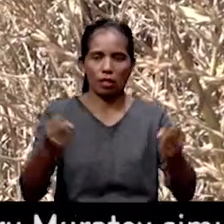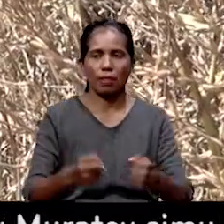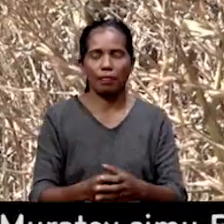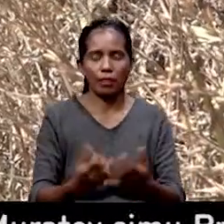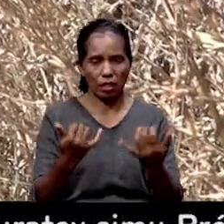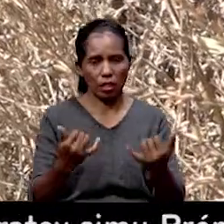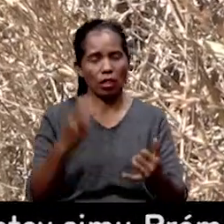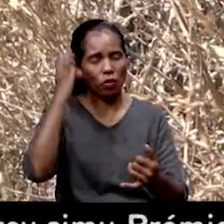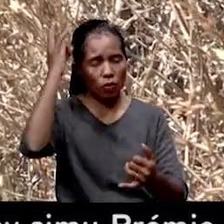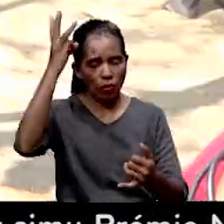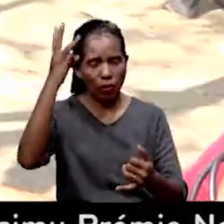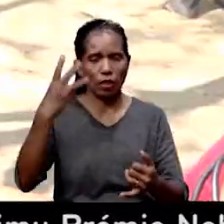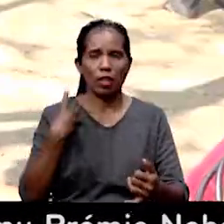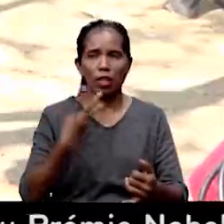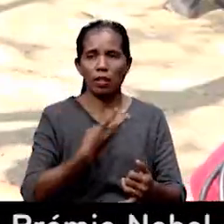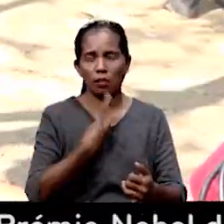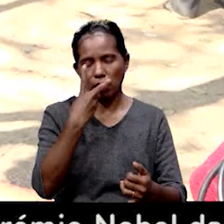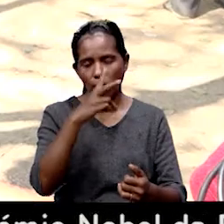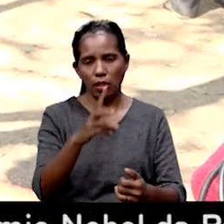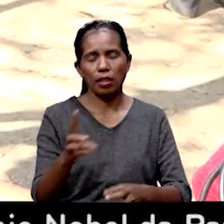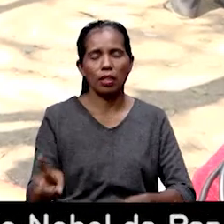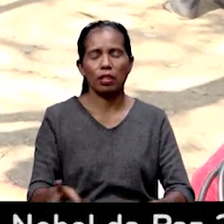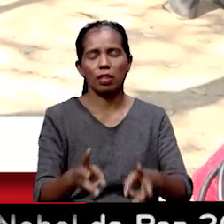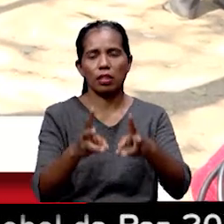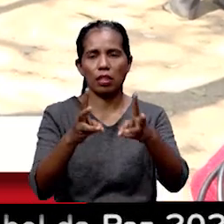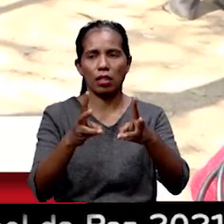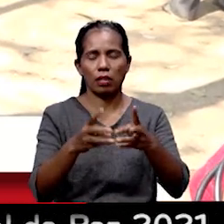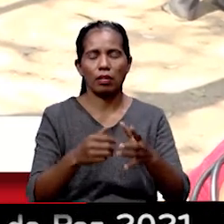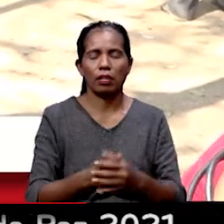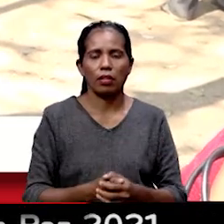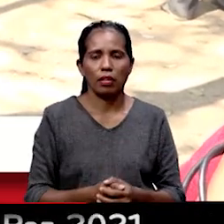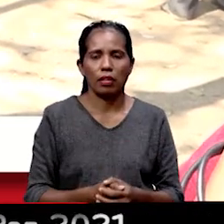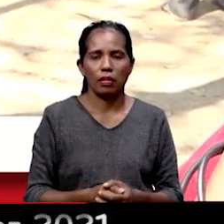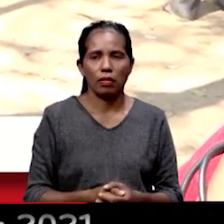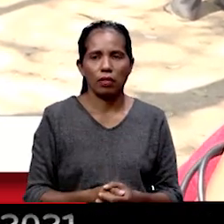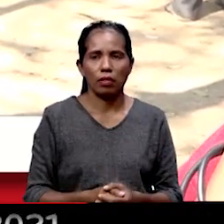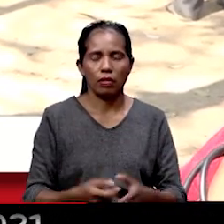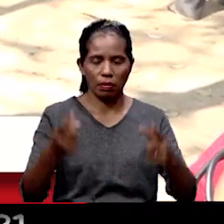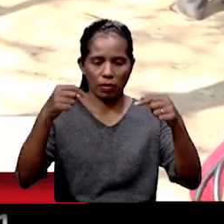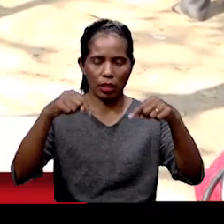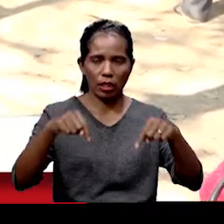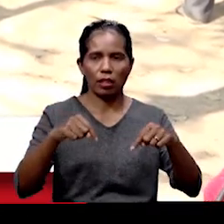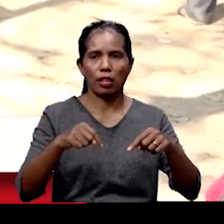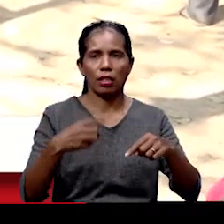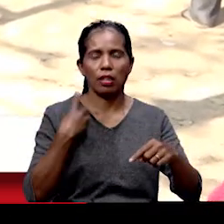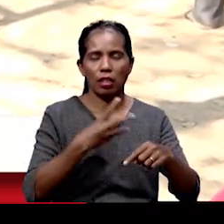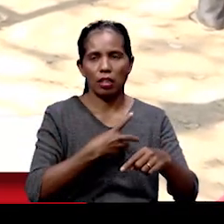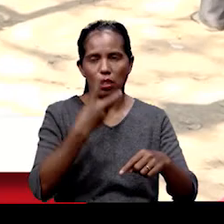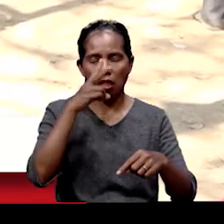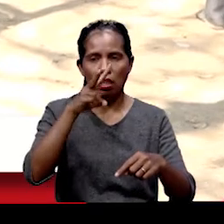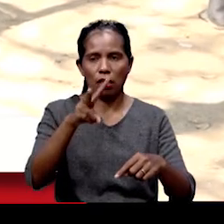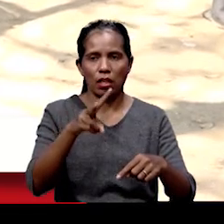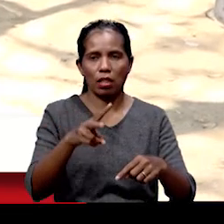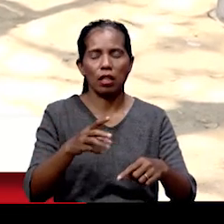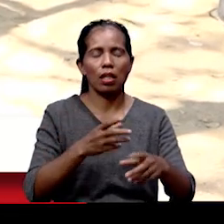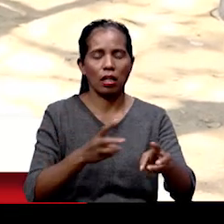preocupação lhe hore lhe vai ter a estrada de ração da área no rio de Maine, e da né ita hore kata ke